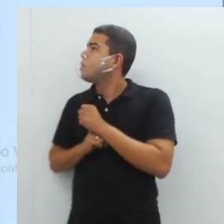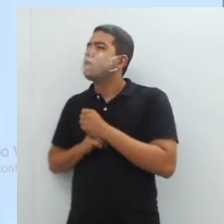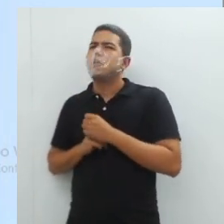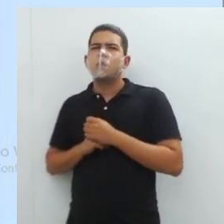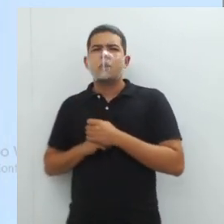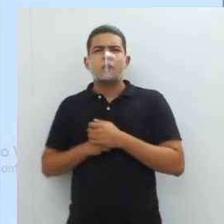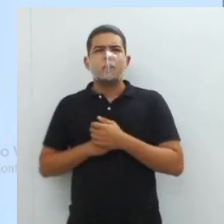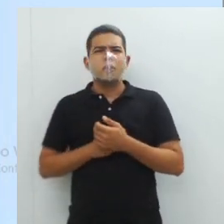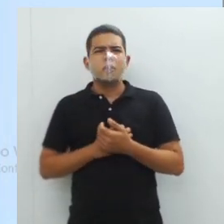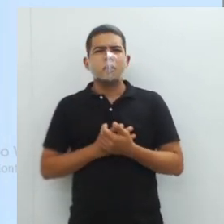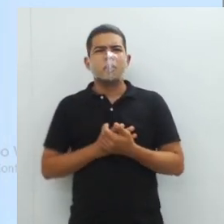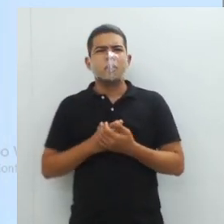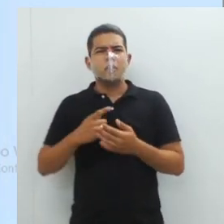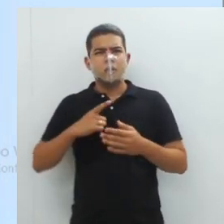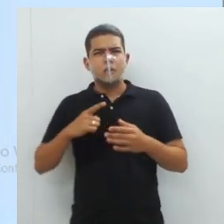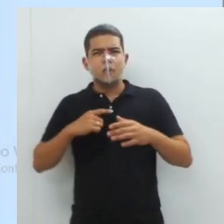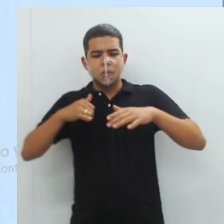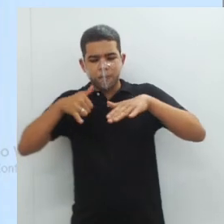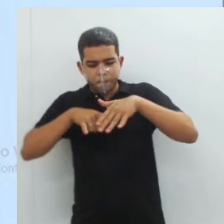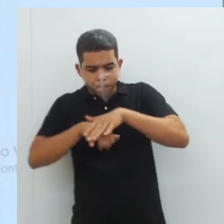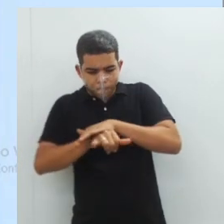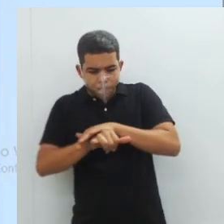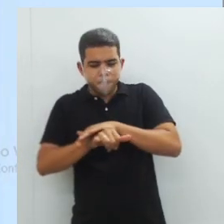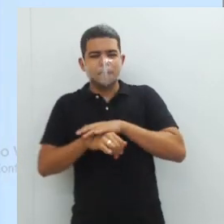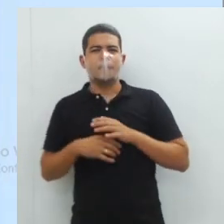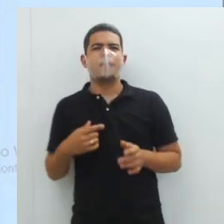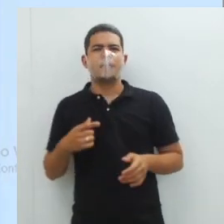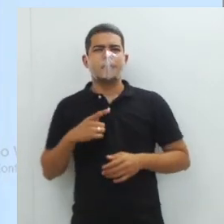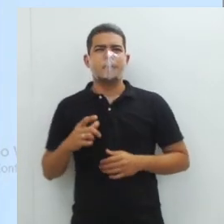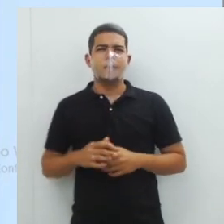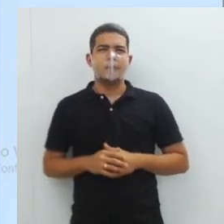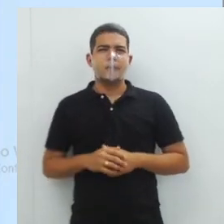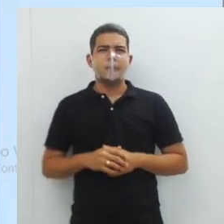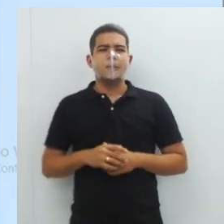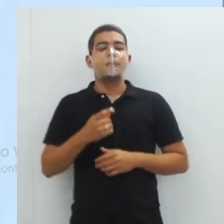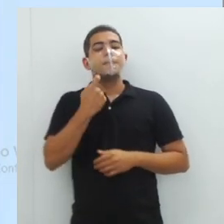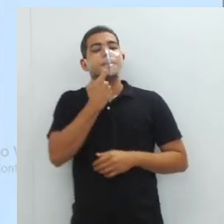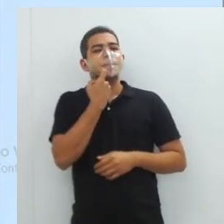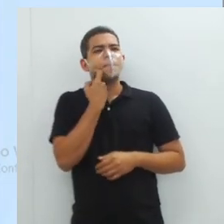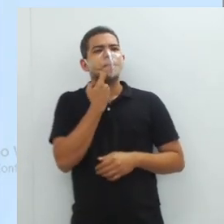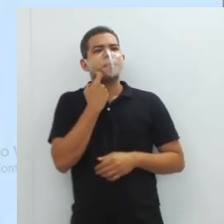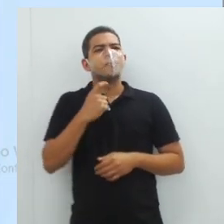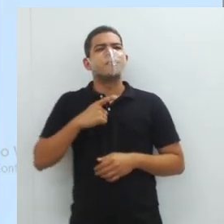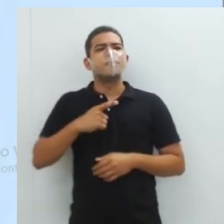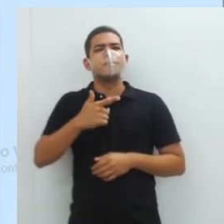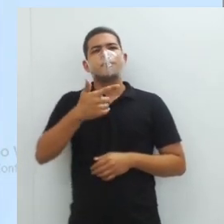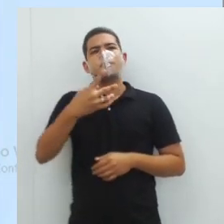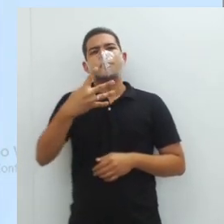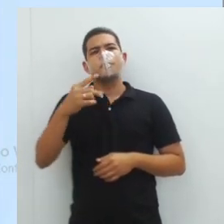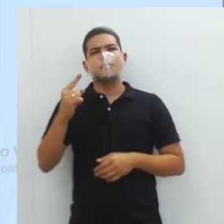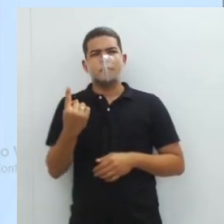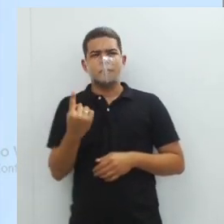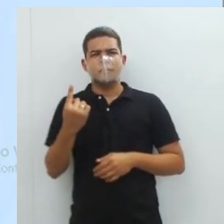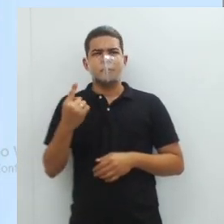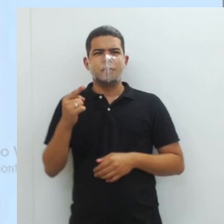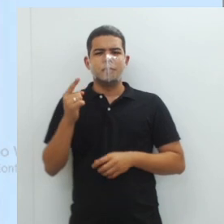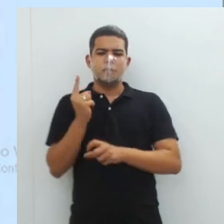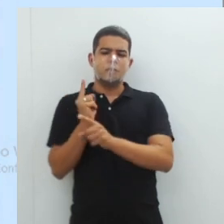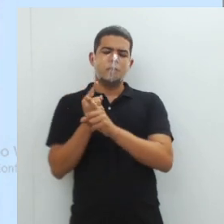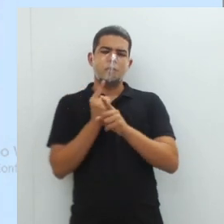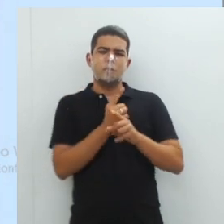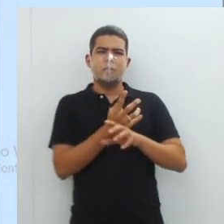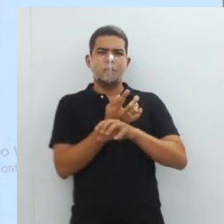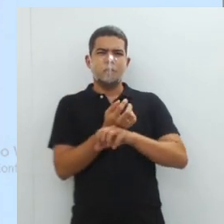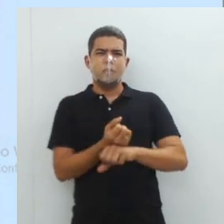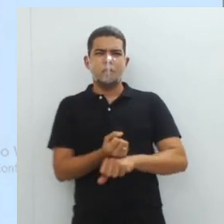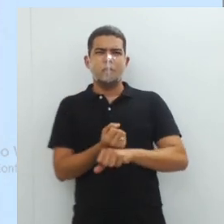hiporestes, que ele se enterra para se proteger do período seco. Das espécies de peixe, a gente tem 241 que são encontradas na Caatinga,